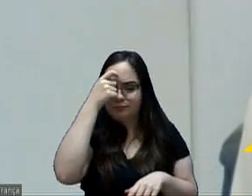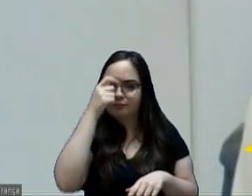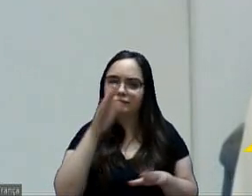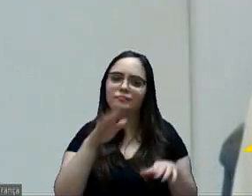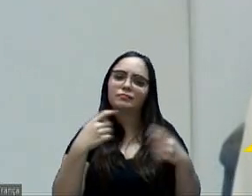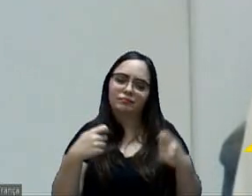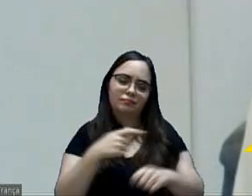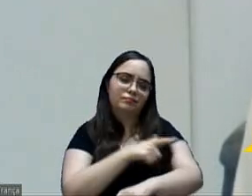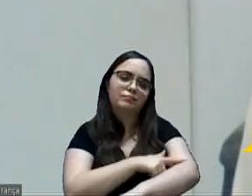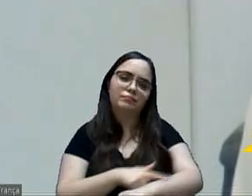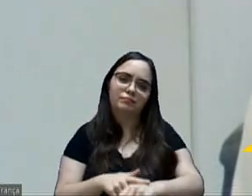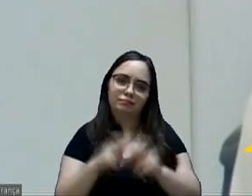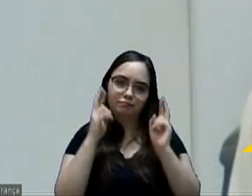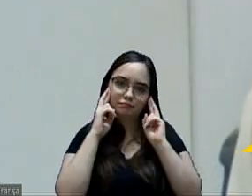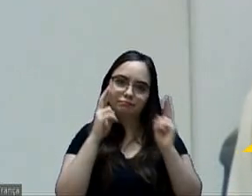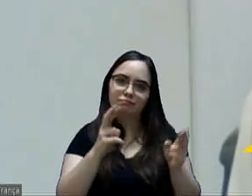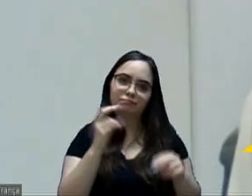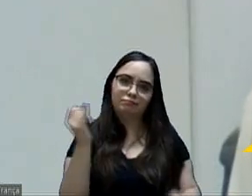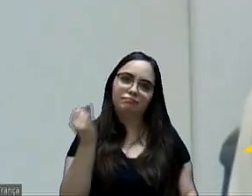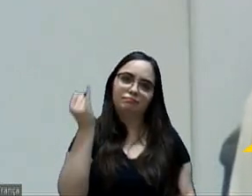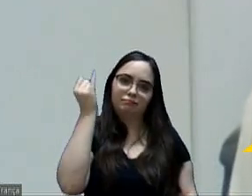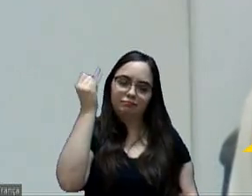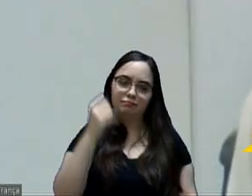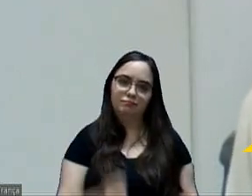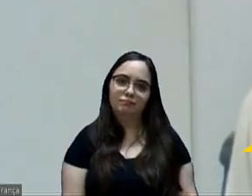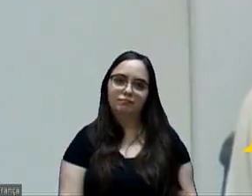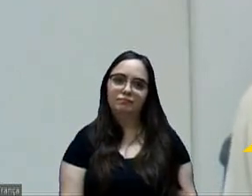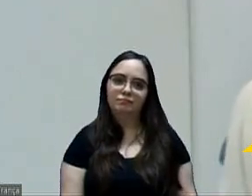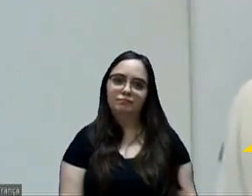que o respeito é importante. Vereador